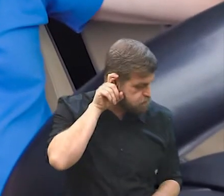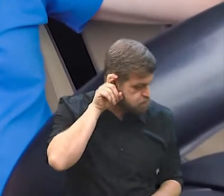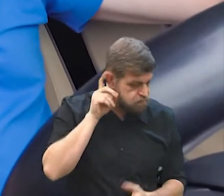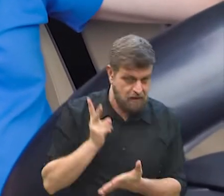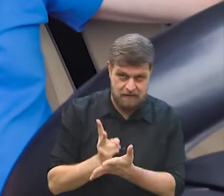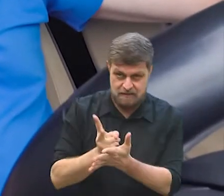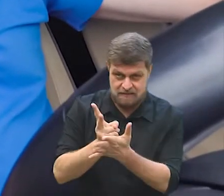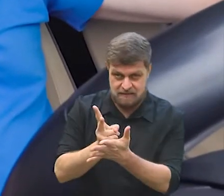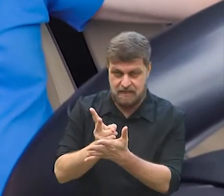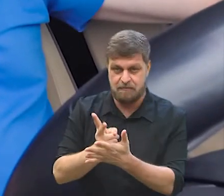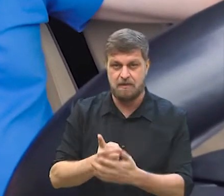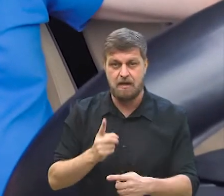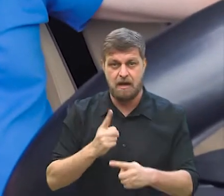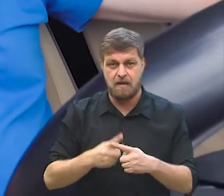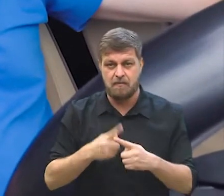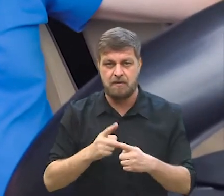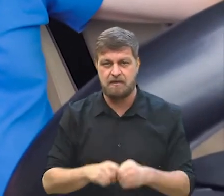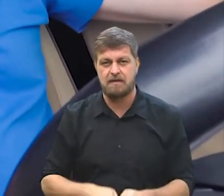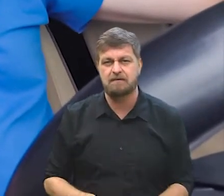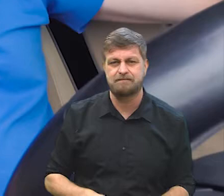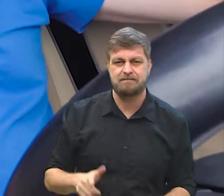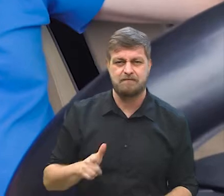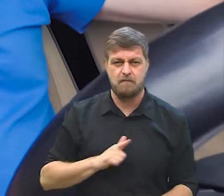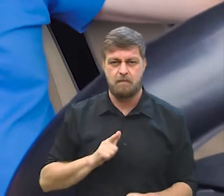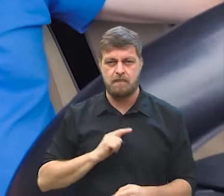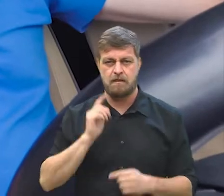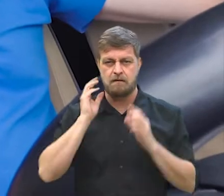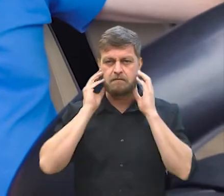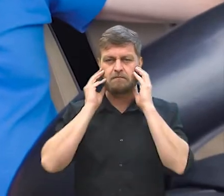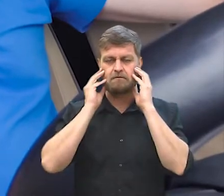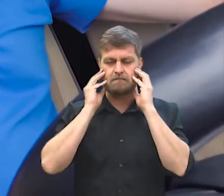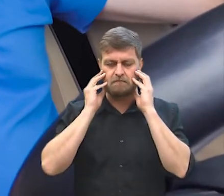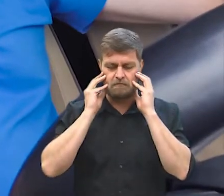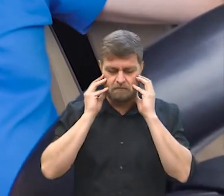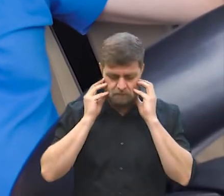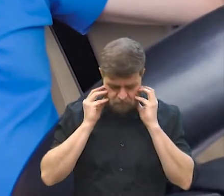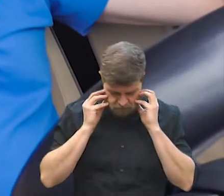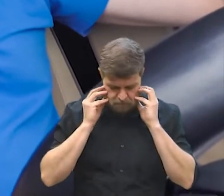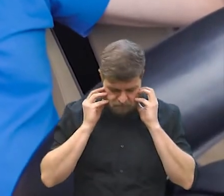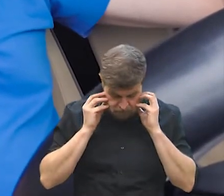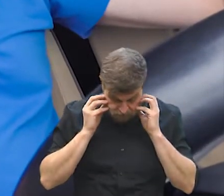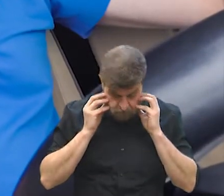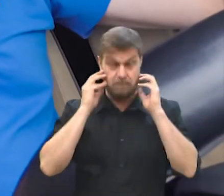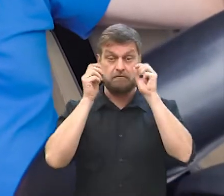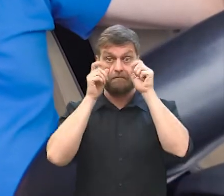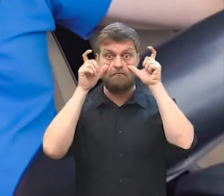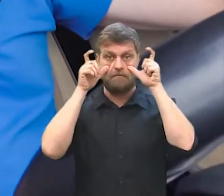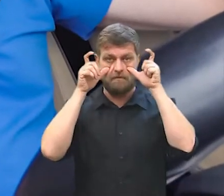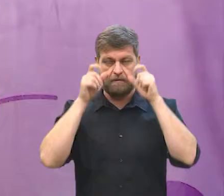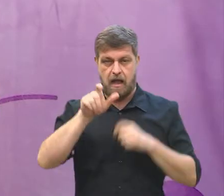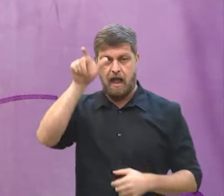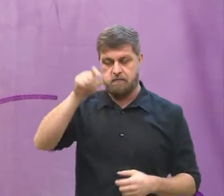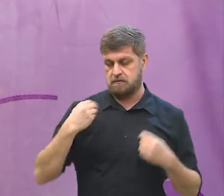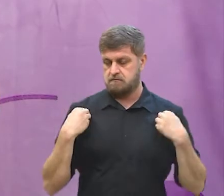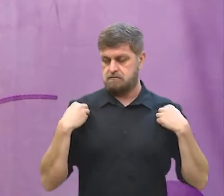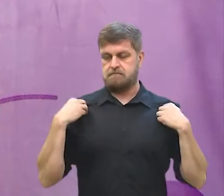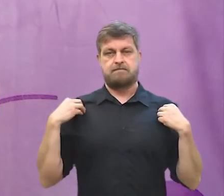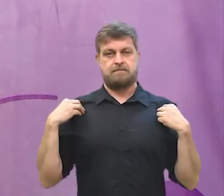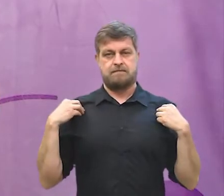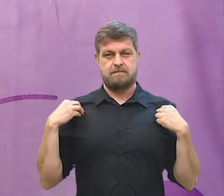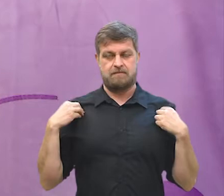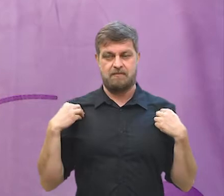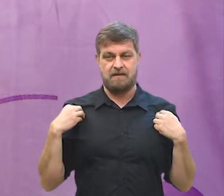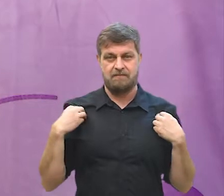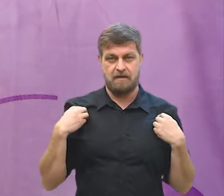auditivo, esse gancho pequenininho, não pesa, como por cima da orelha, e a pessoa mantém a postura e não